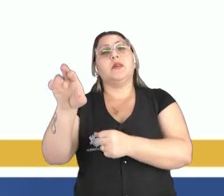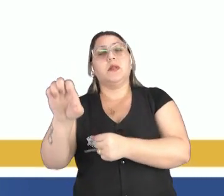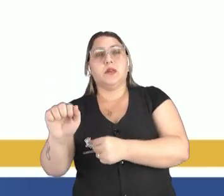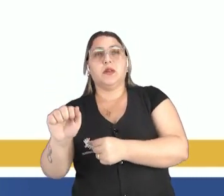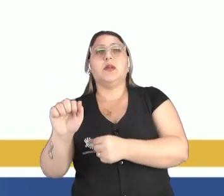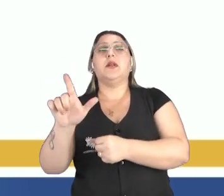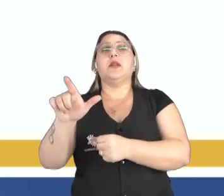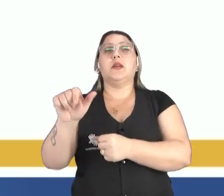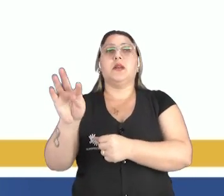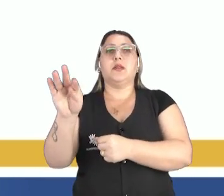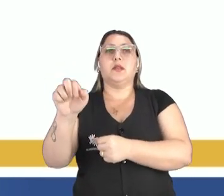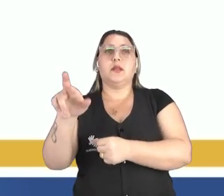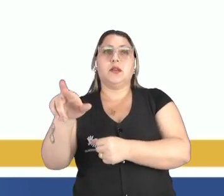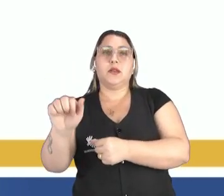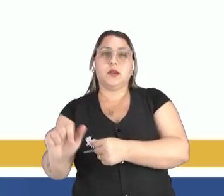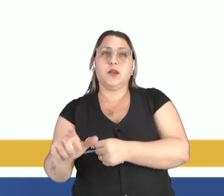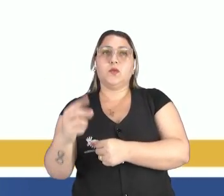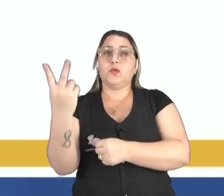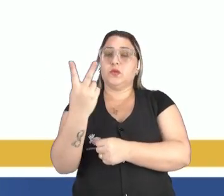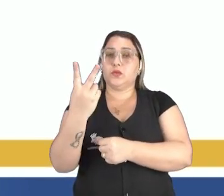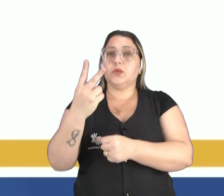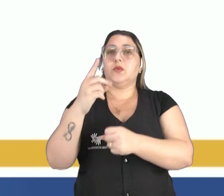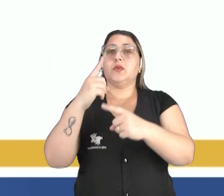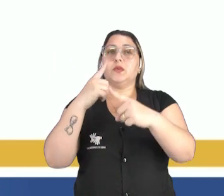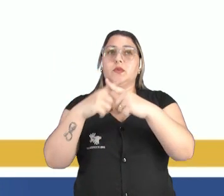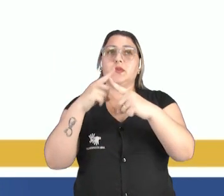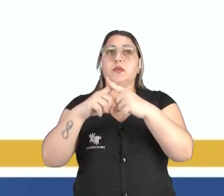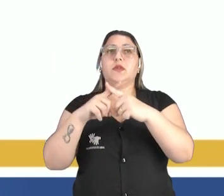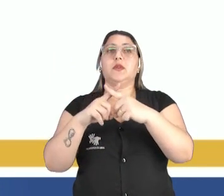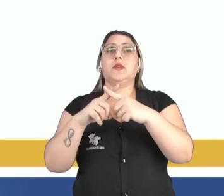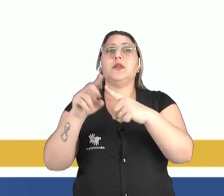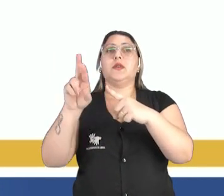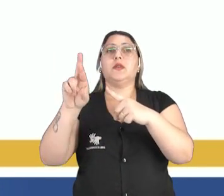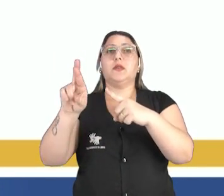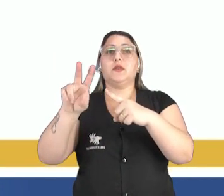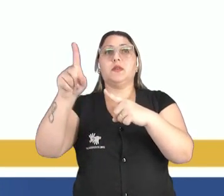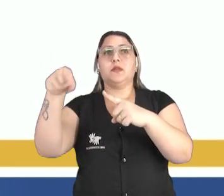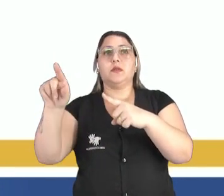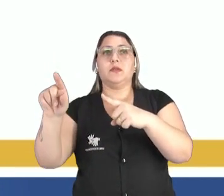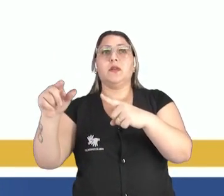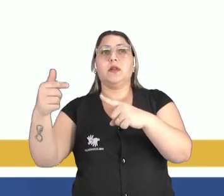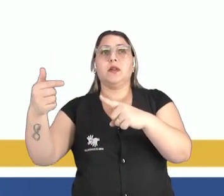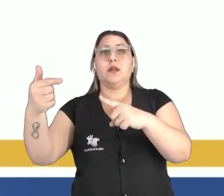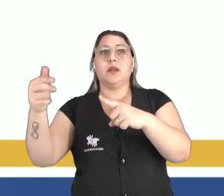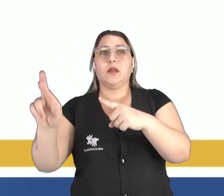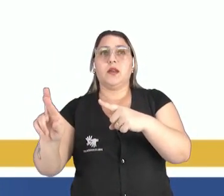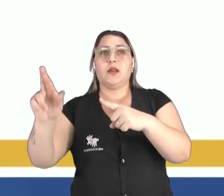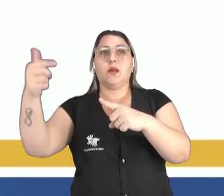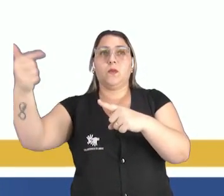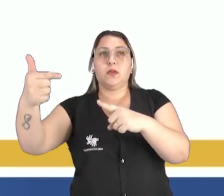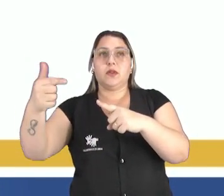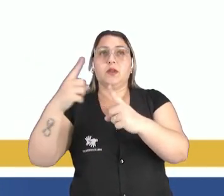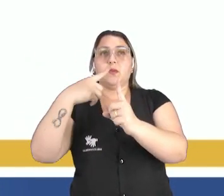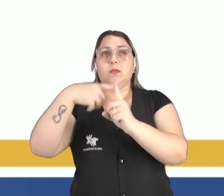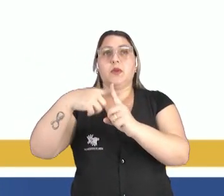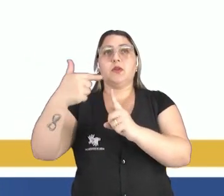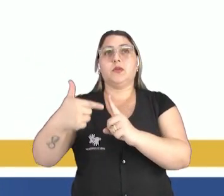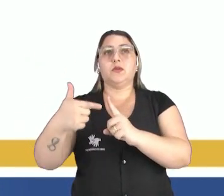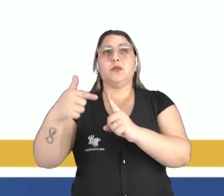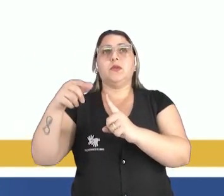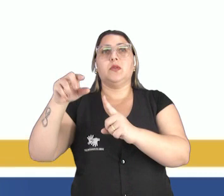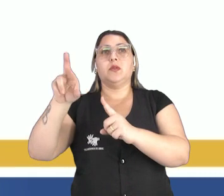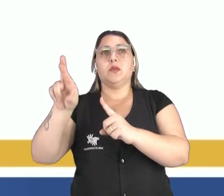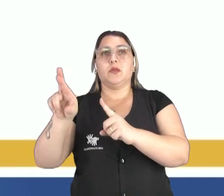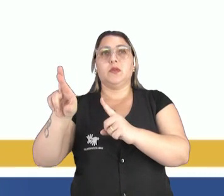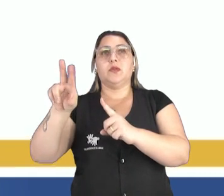duas áreas da base, então vai ficar 2 vezes πr ao quadrado mais 2 vezes πrh. Correto? Então é só